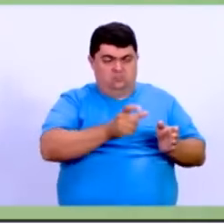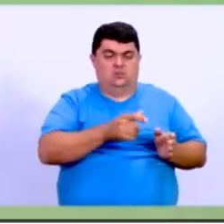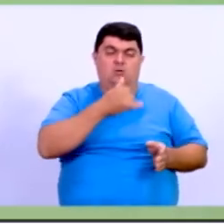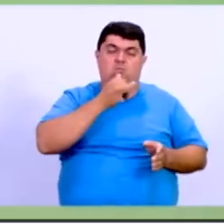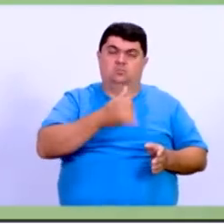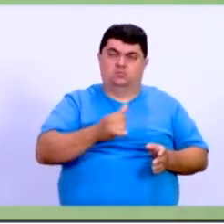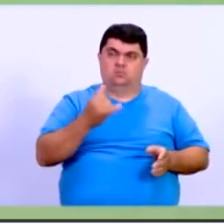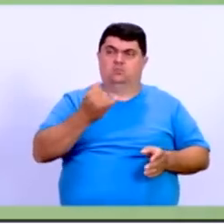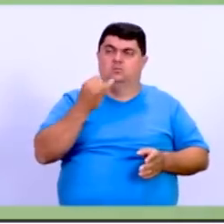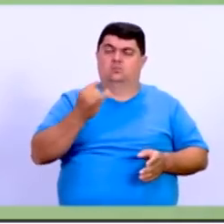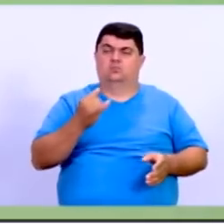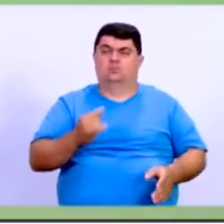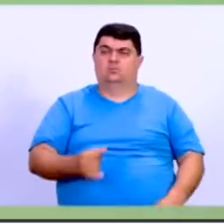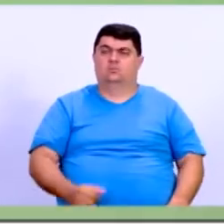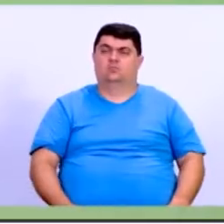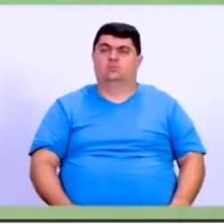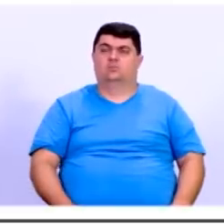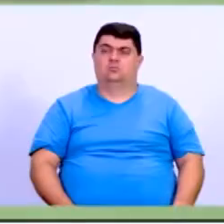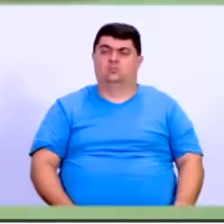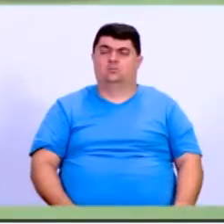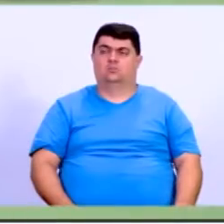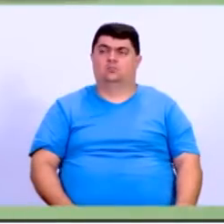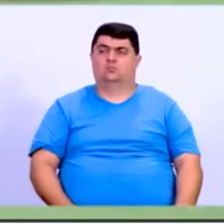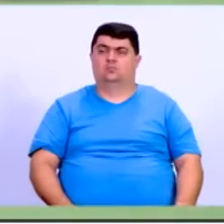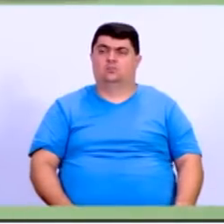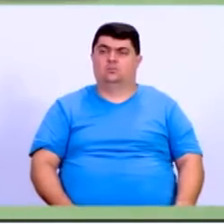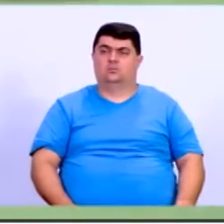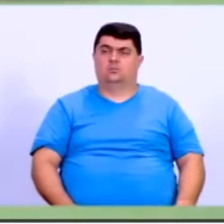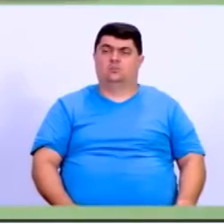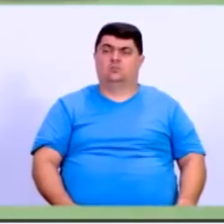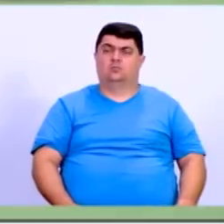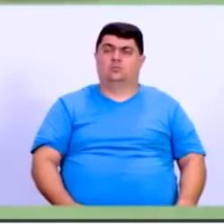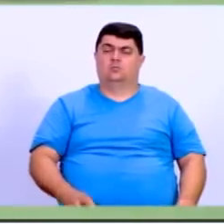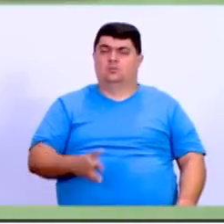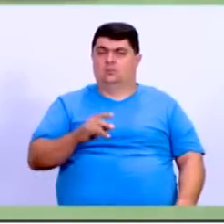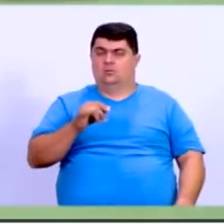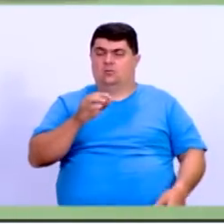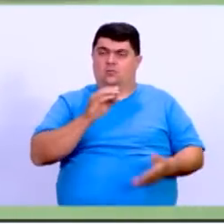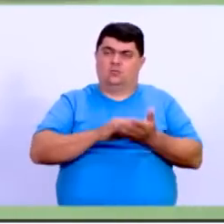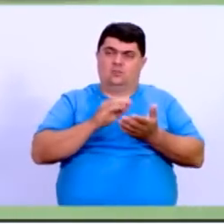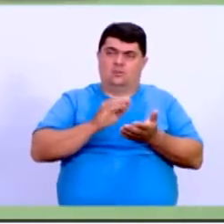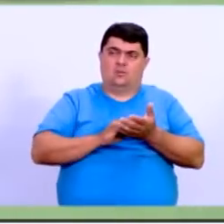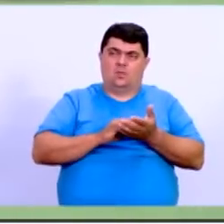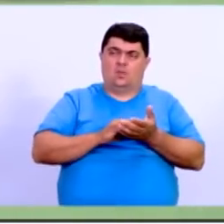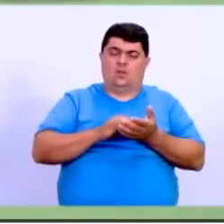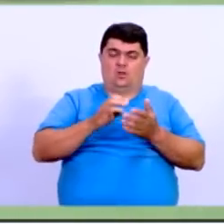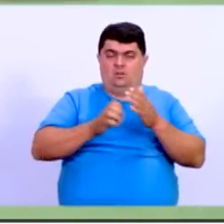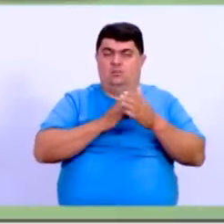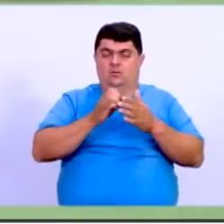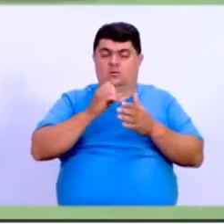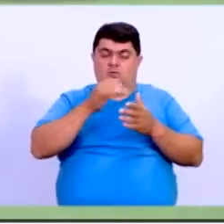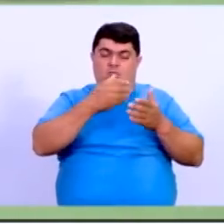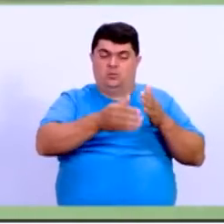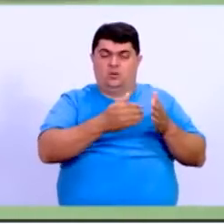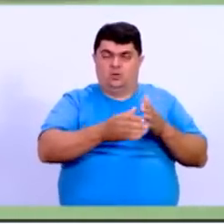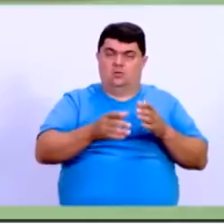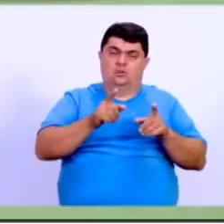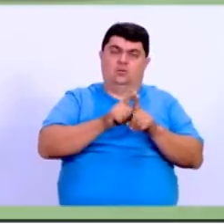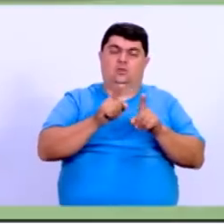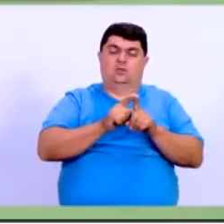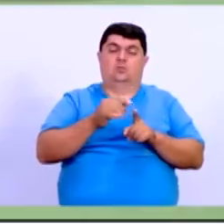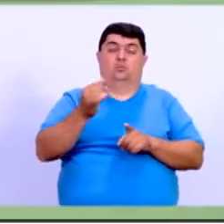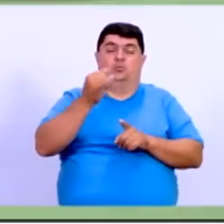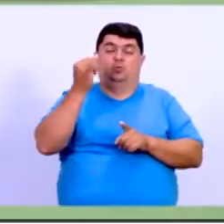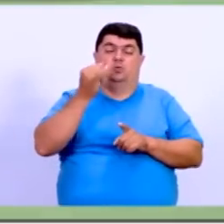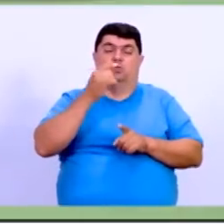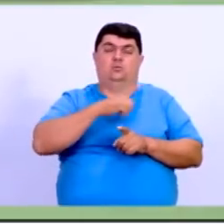né? Energia para esse computador, senão ele vai faltar com as informações ali para a empresa. Só que além do hardware, nós temos